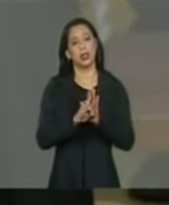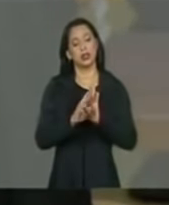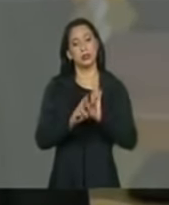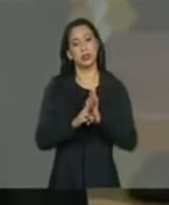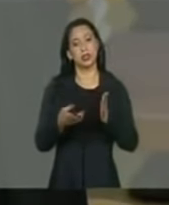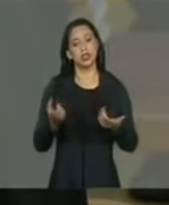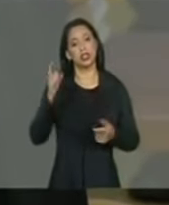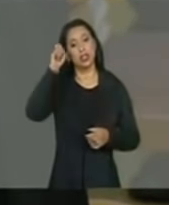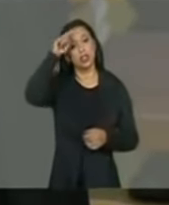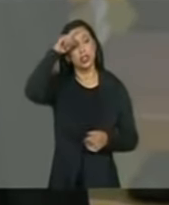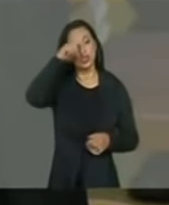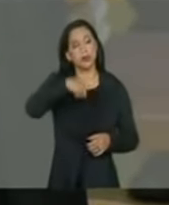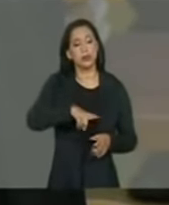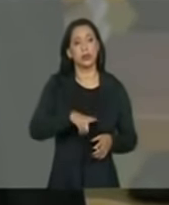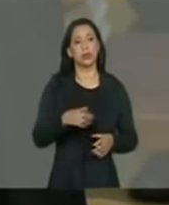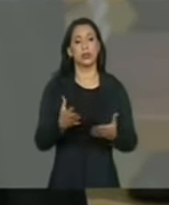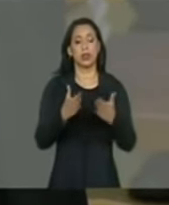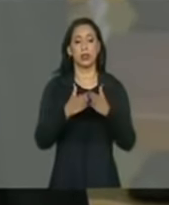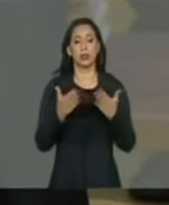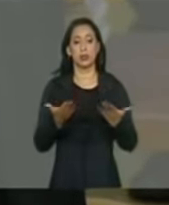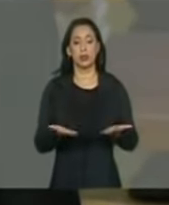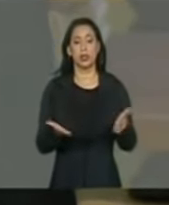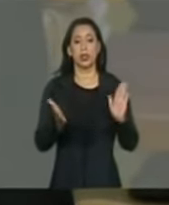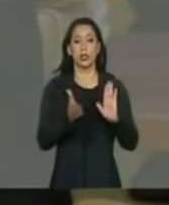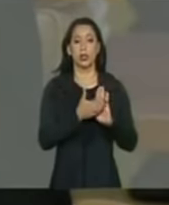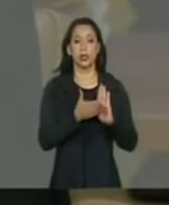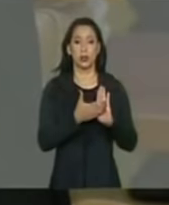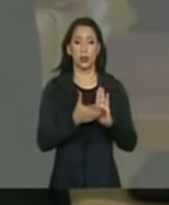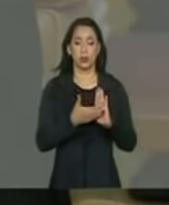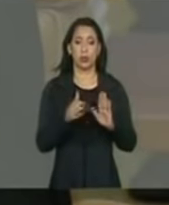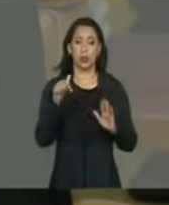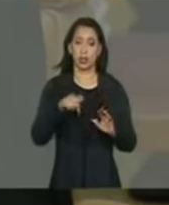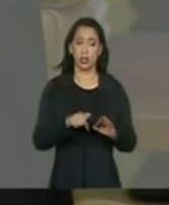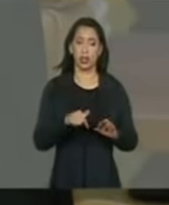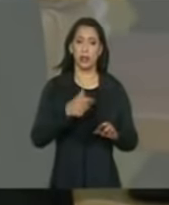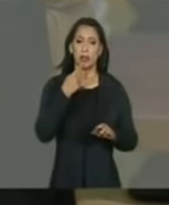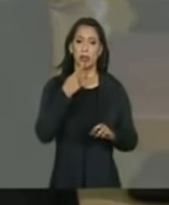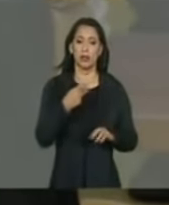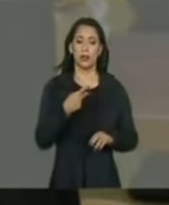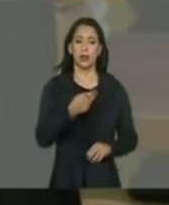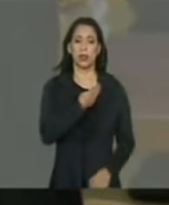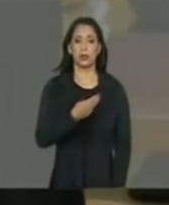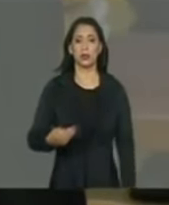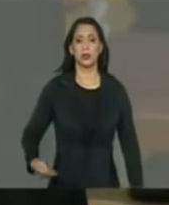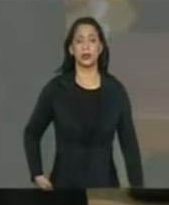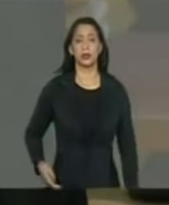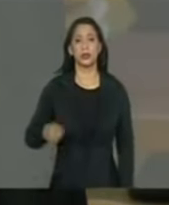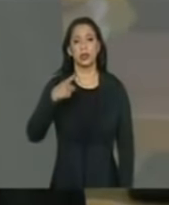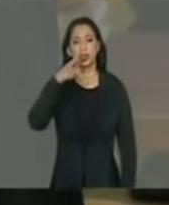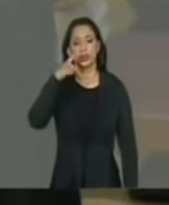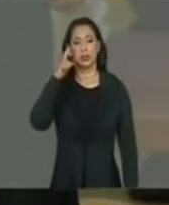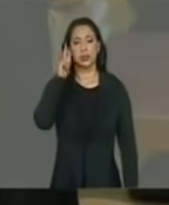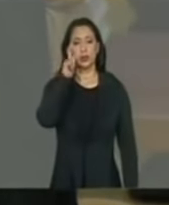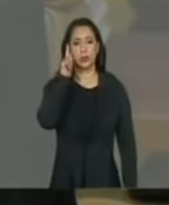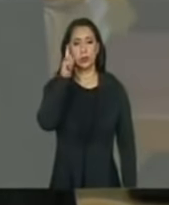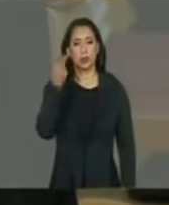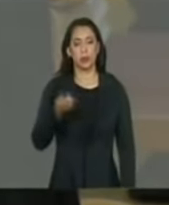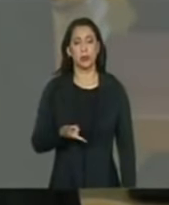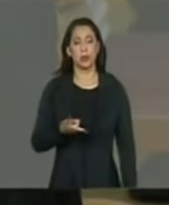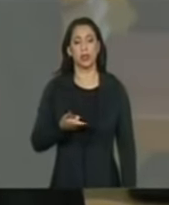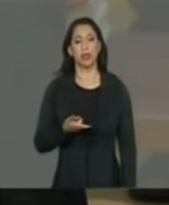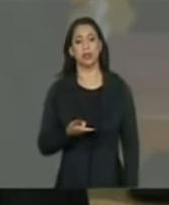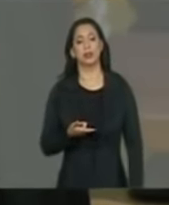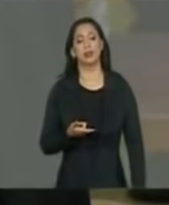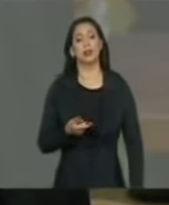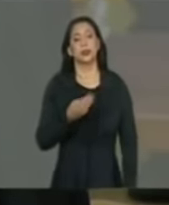dificultar sua indisposição como propôs e aqui foi inventado pelo eminente ministro gilmar mendes é o ministro do